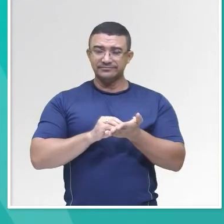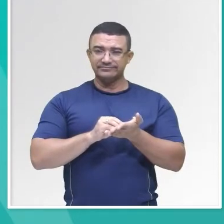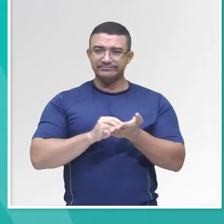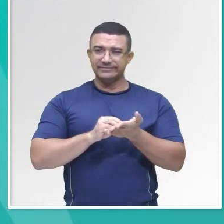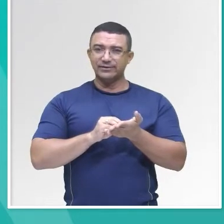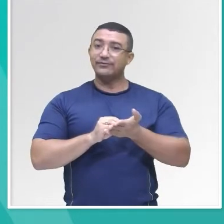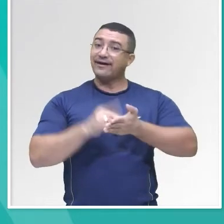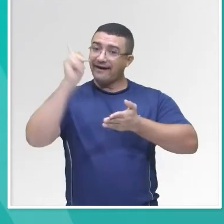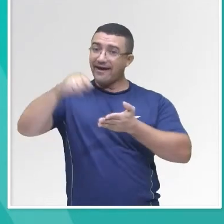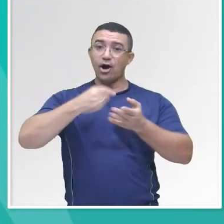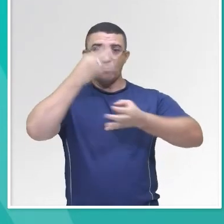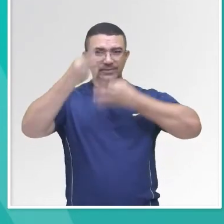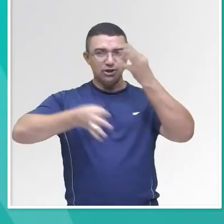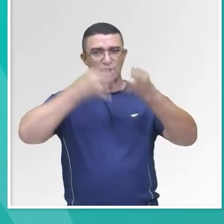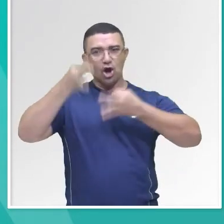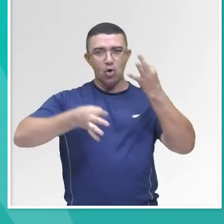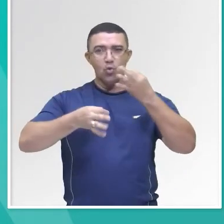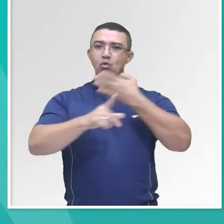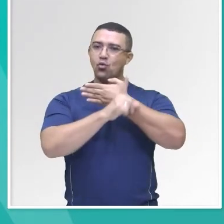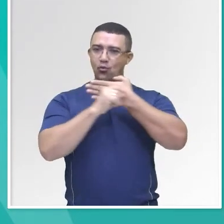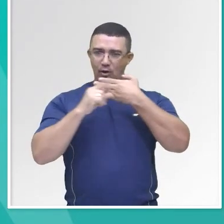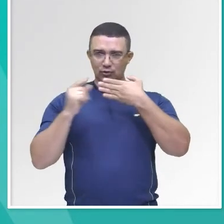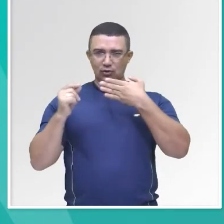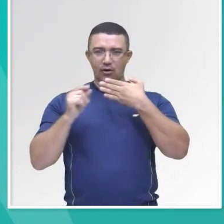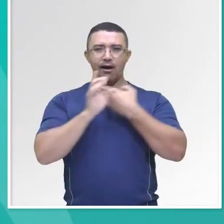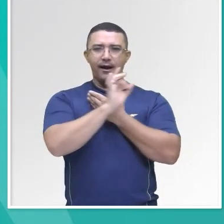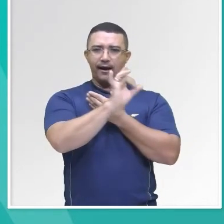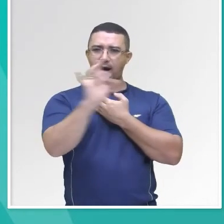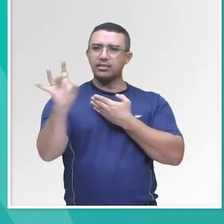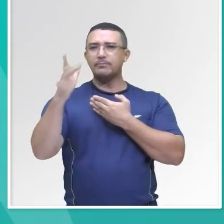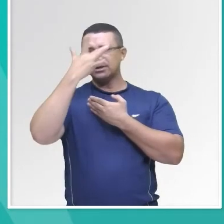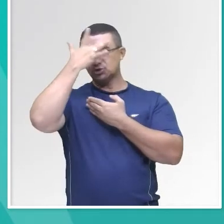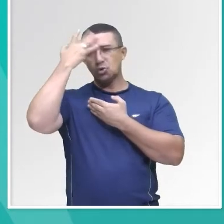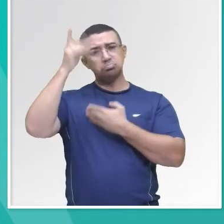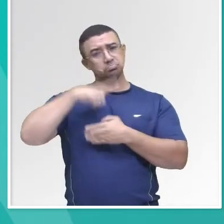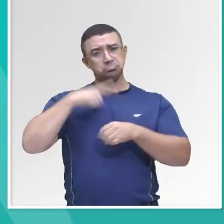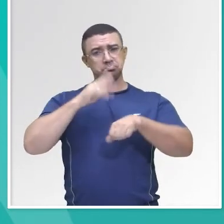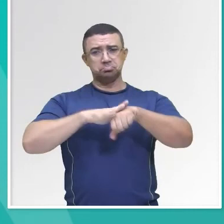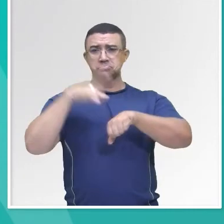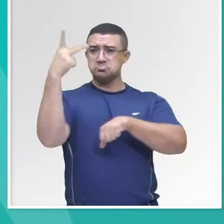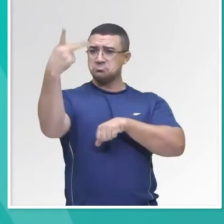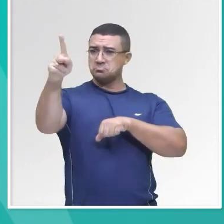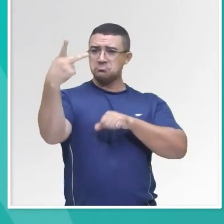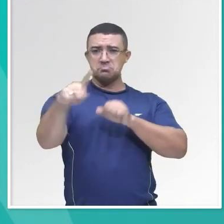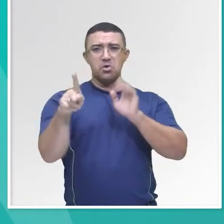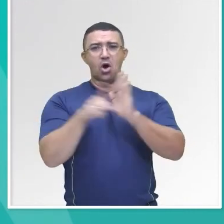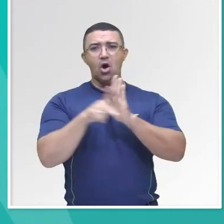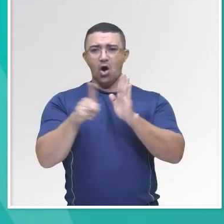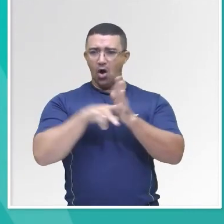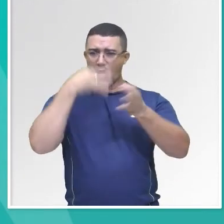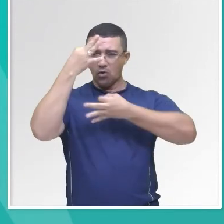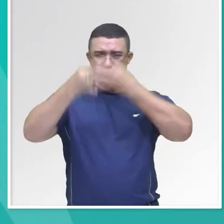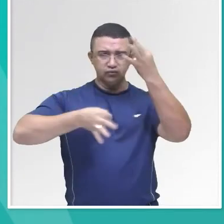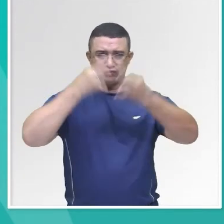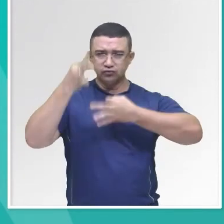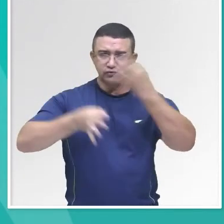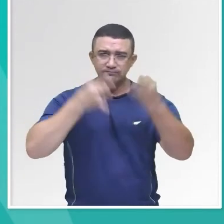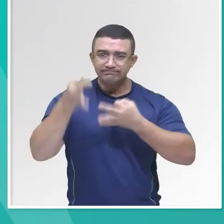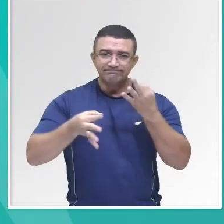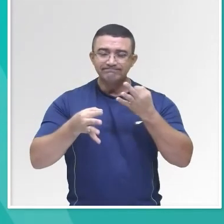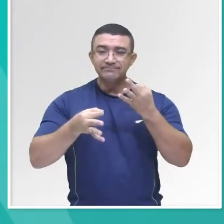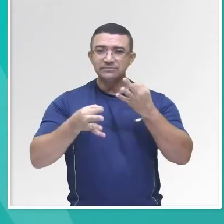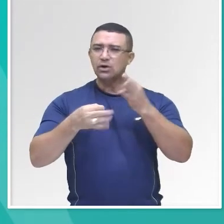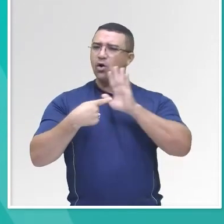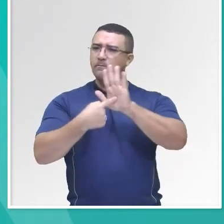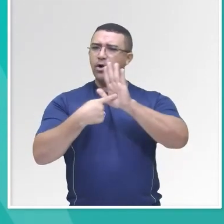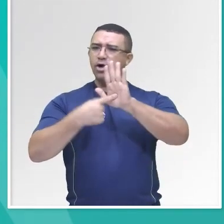autor, mas cada um tem o seu. E aí o autor vai desenvolvendo aí os argumentos dele, as consequências